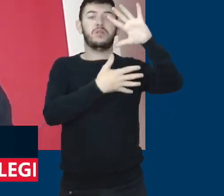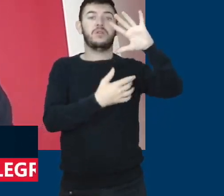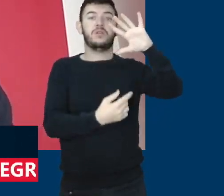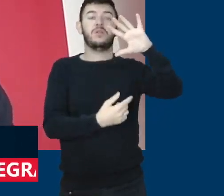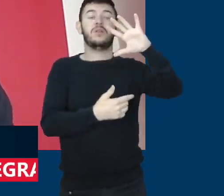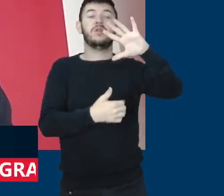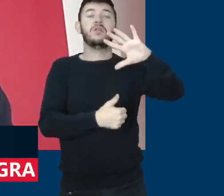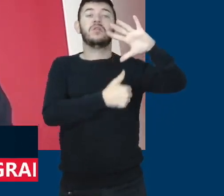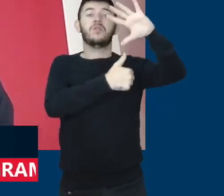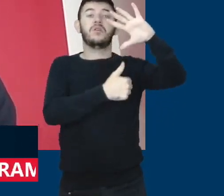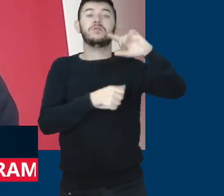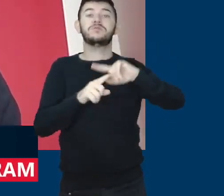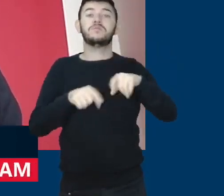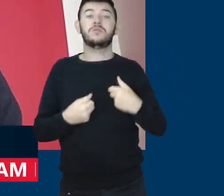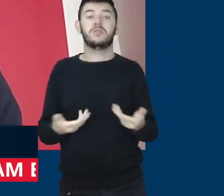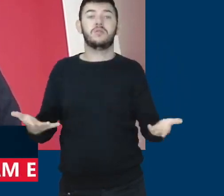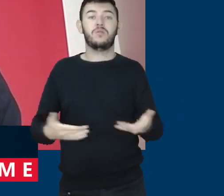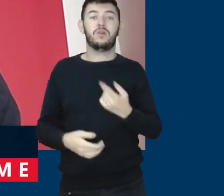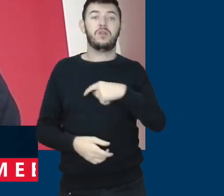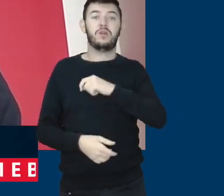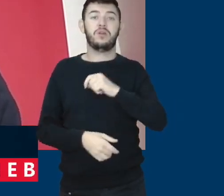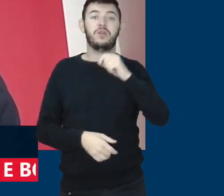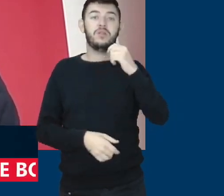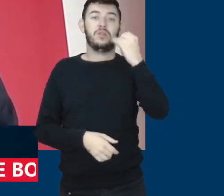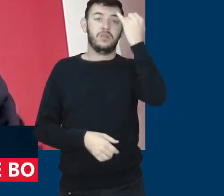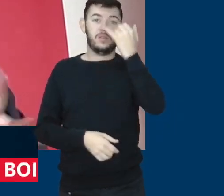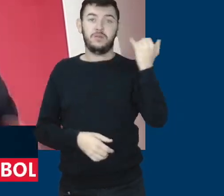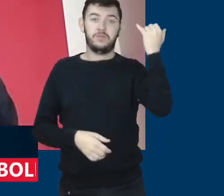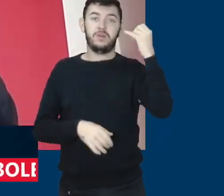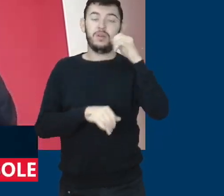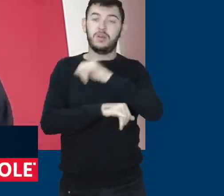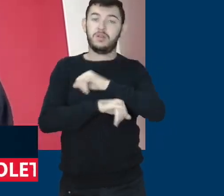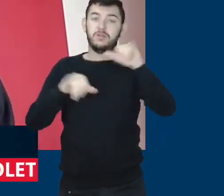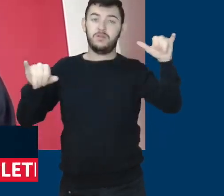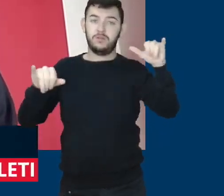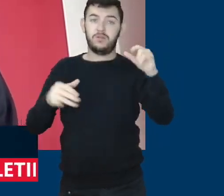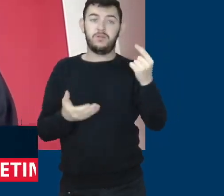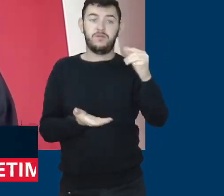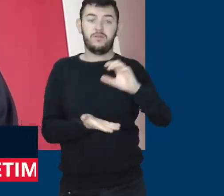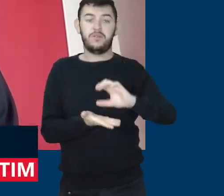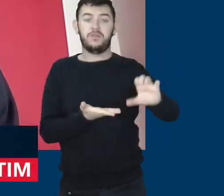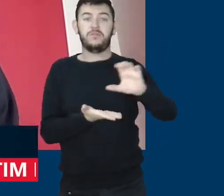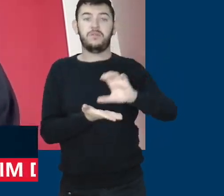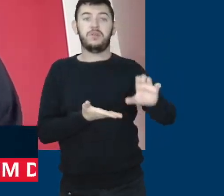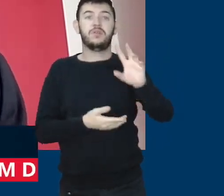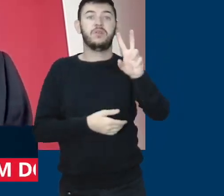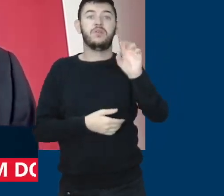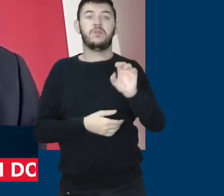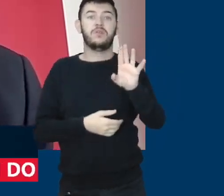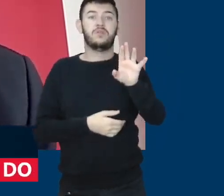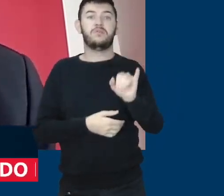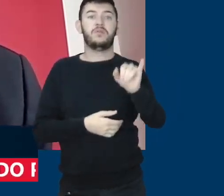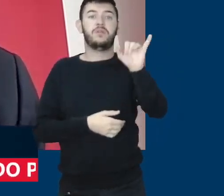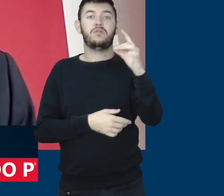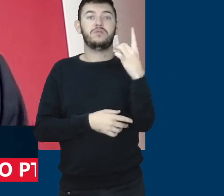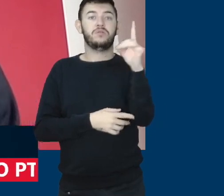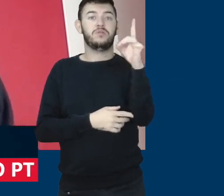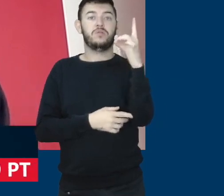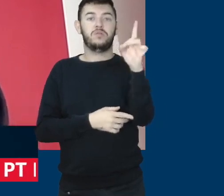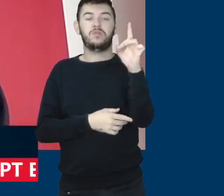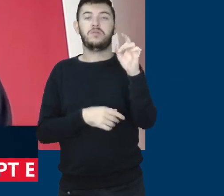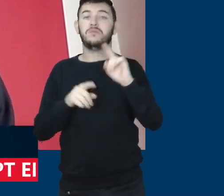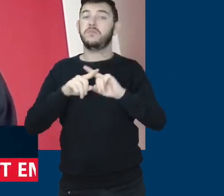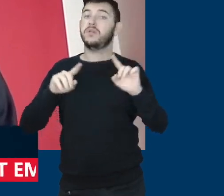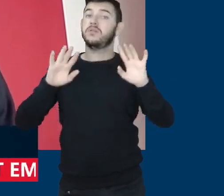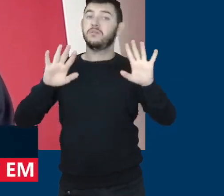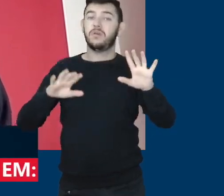de anunciar 50 bilhões de dólares de investimento aí no sentido geral do país. No primeiro mandato do